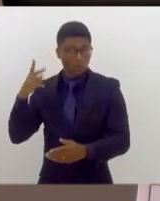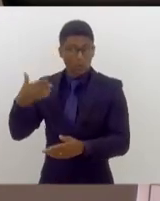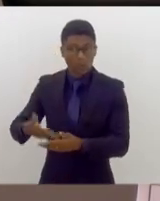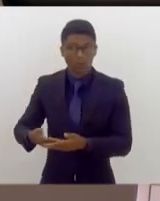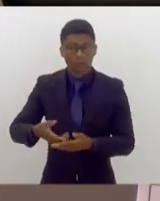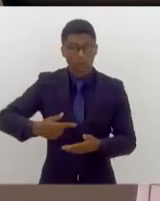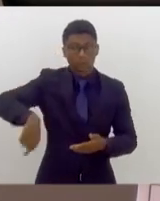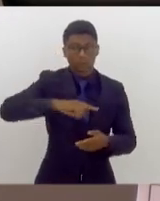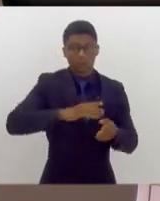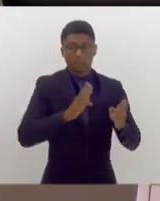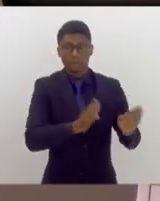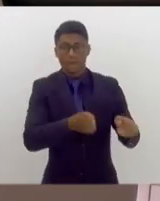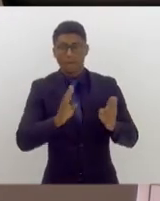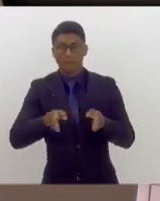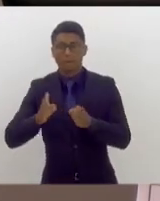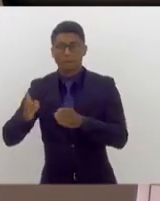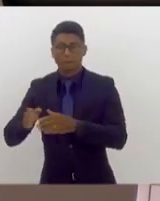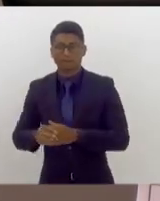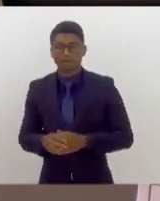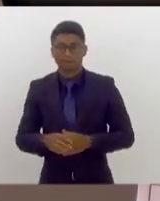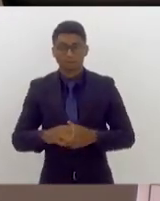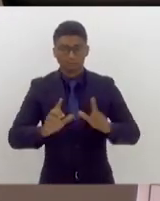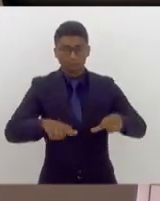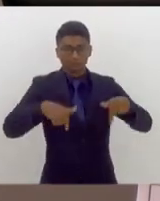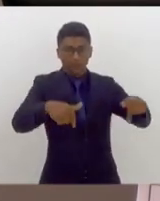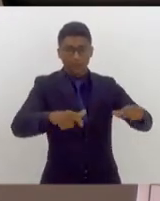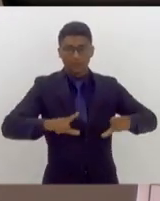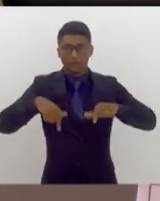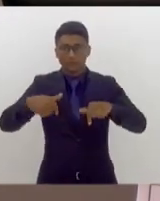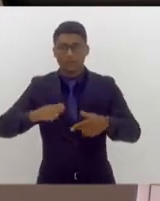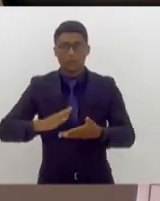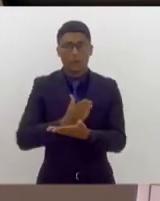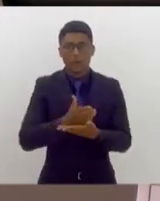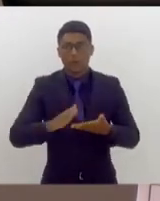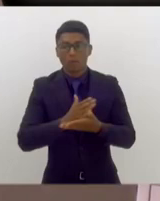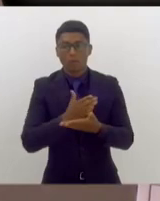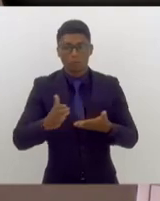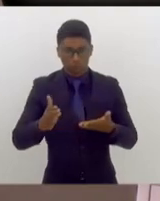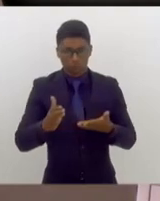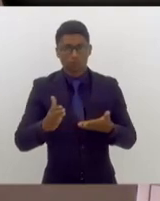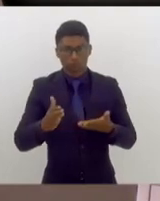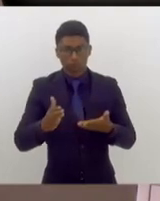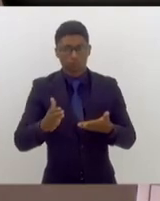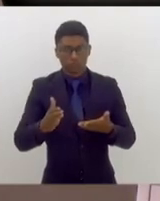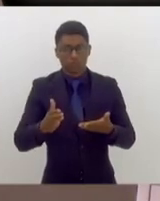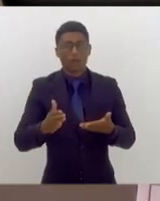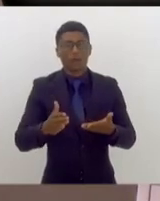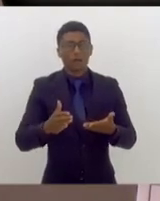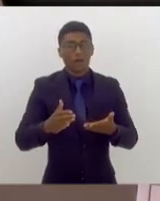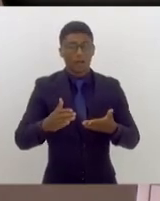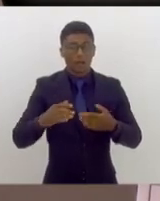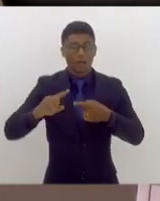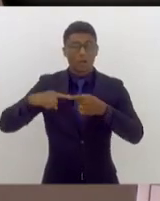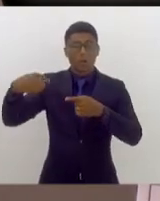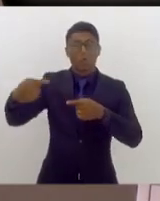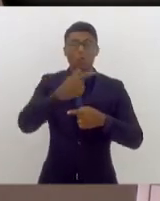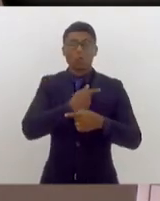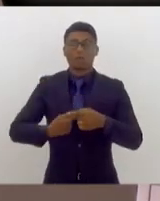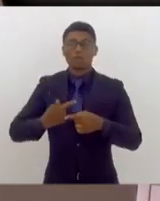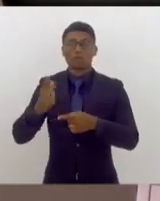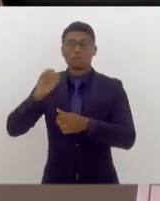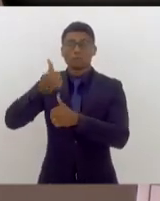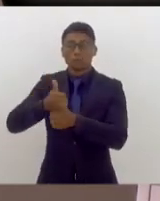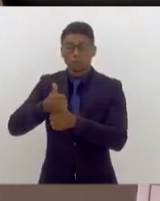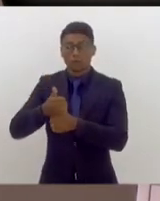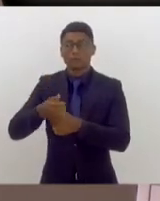que imponha algumas ações ao Estado para o próximo talvez seja a coisa mais fundamental que a gente possa fazer.